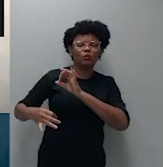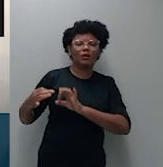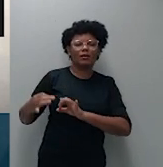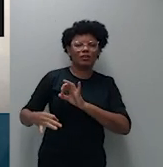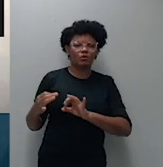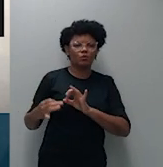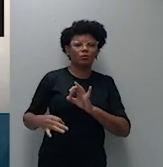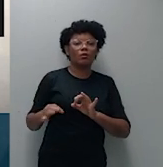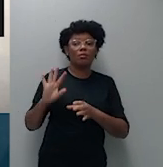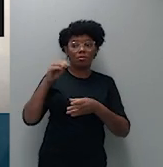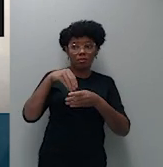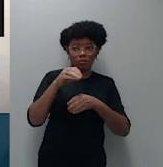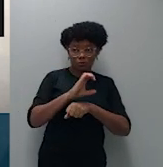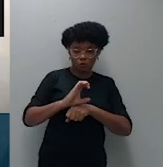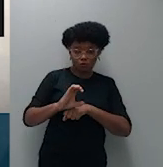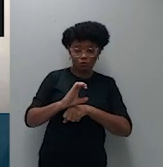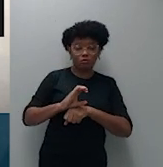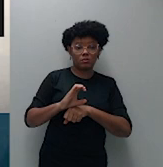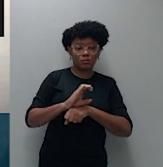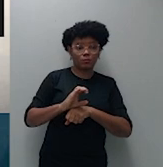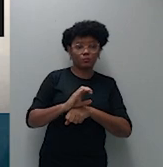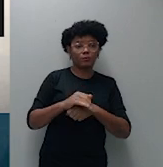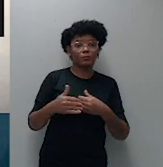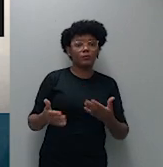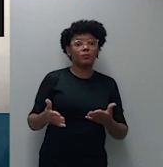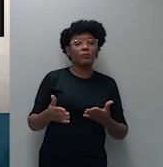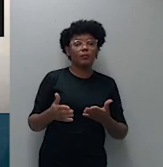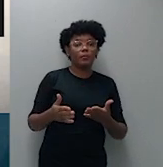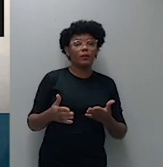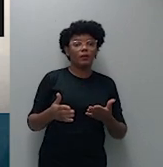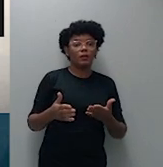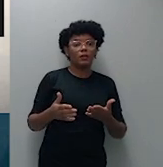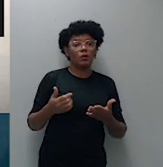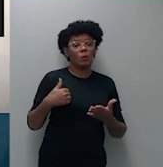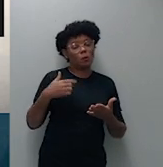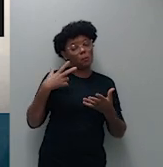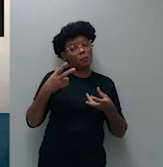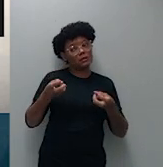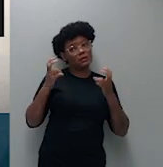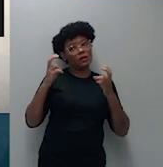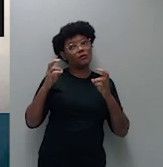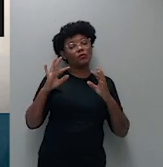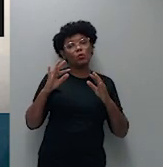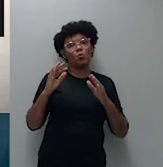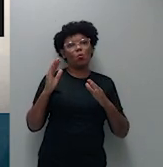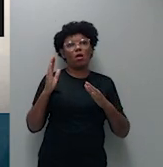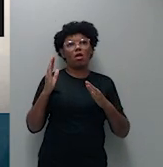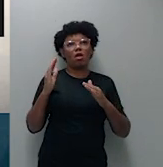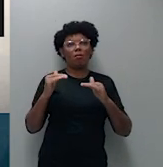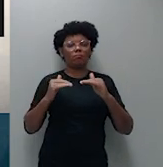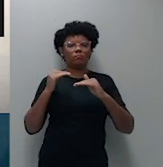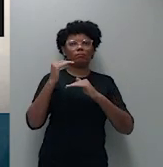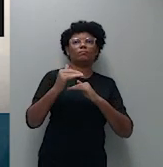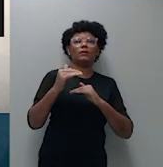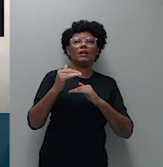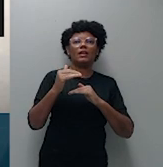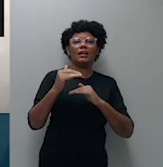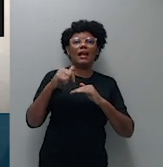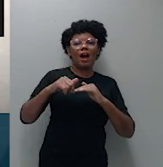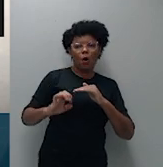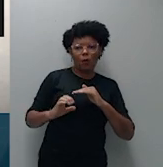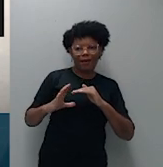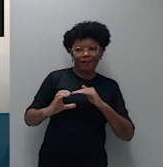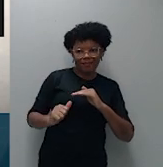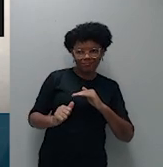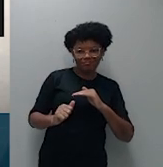Federal o Marco civil da internet não se sobrepõe ao Estatuto da Criança e